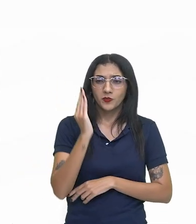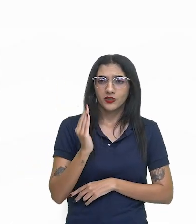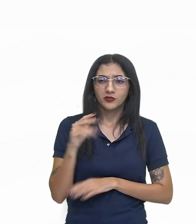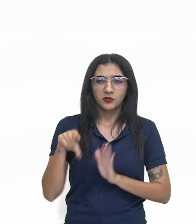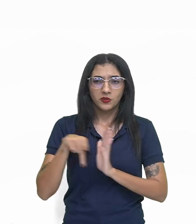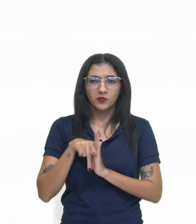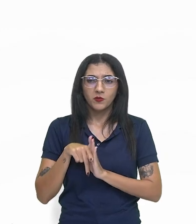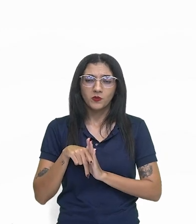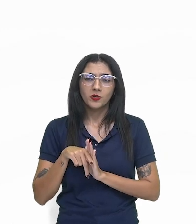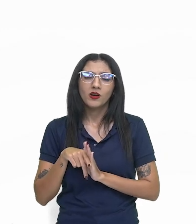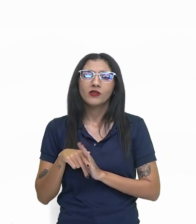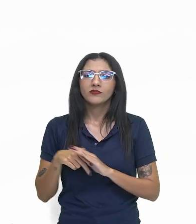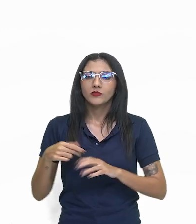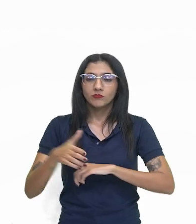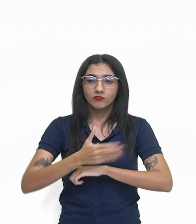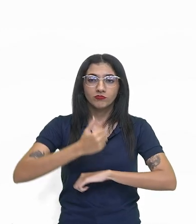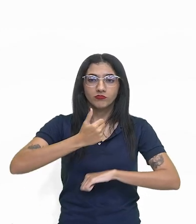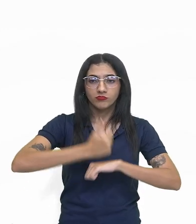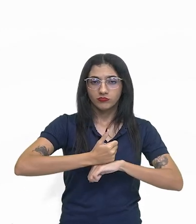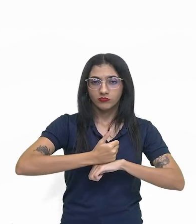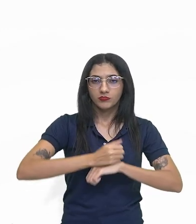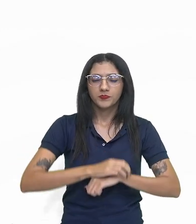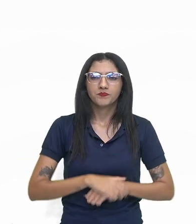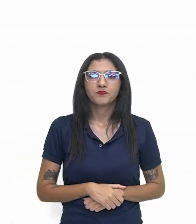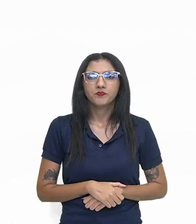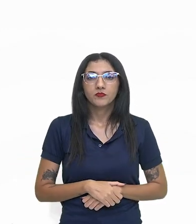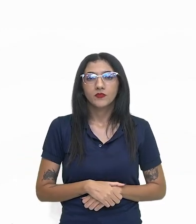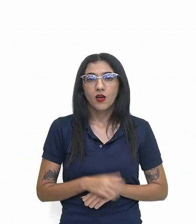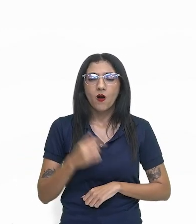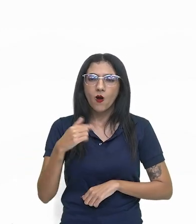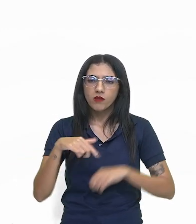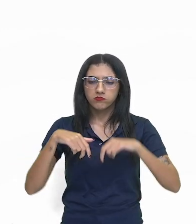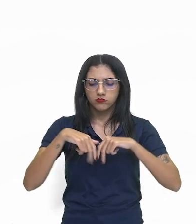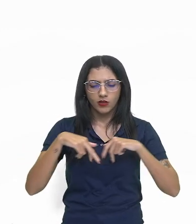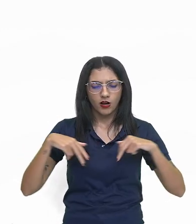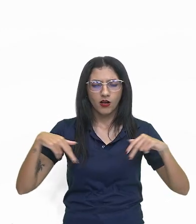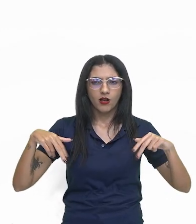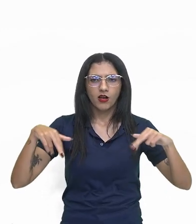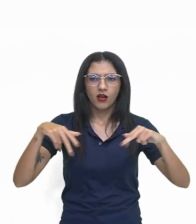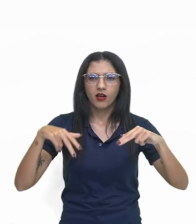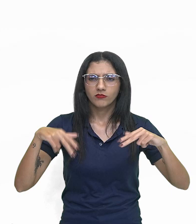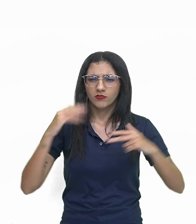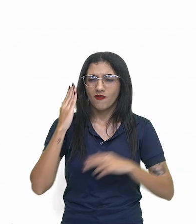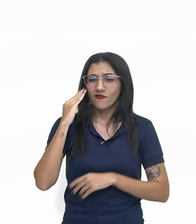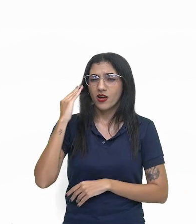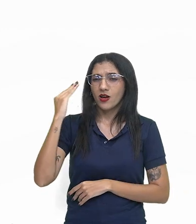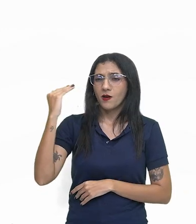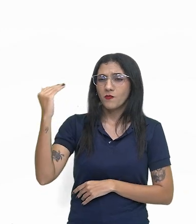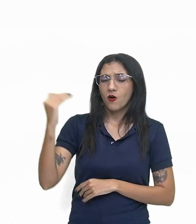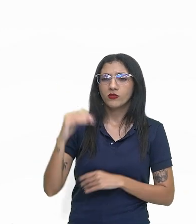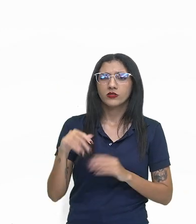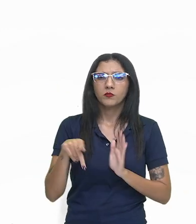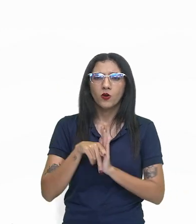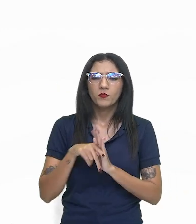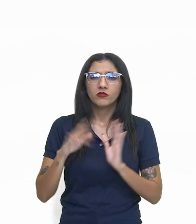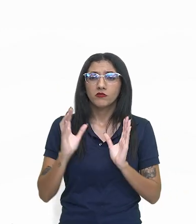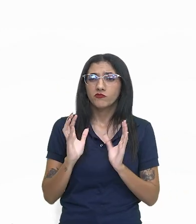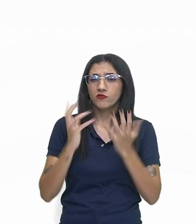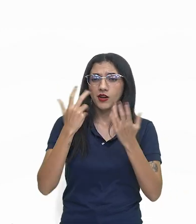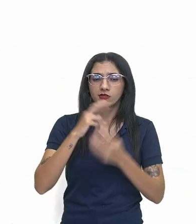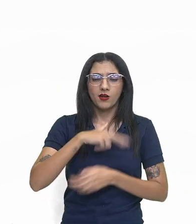colonizadores europeus. Originalmente era uma dança em roda, muito comum nas festas populares e religiosas lá de